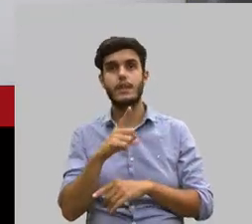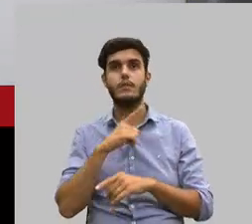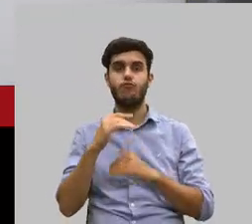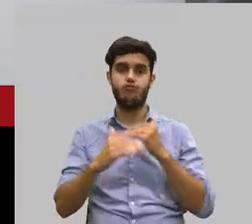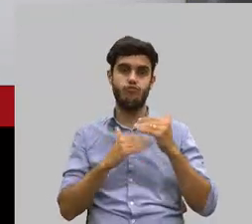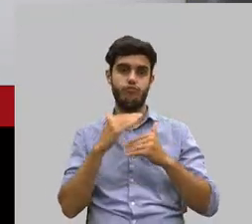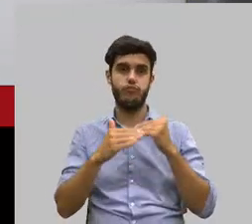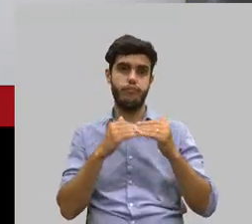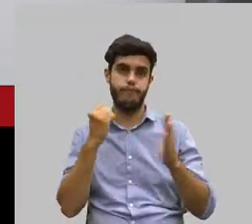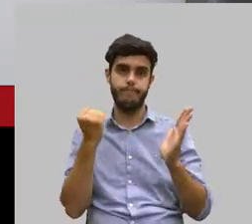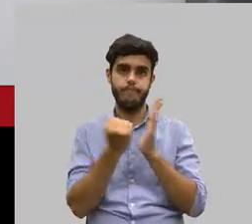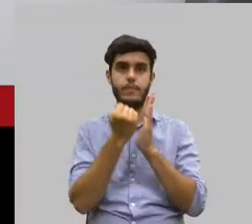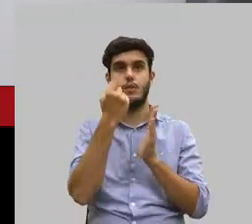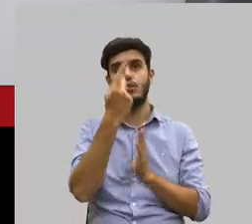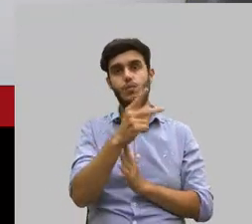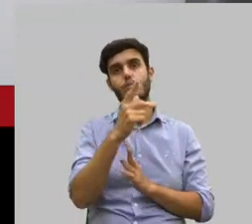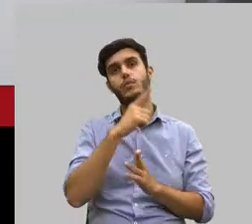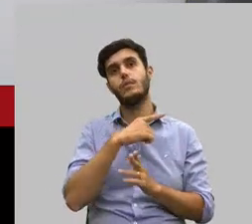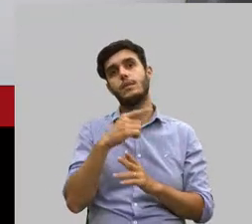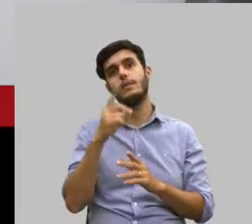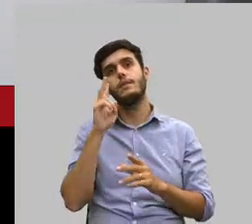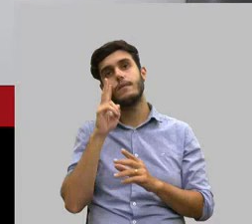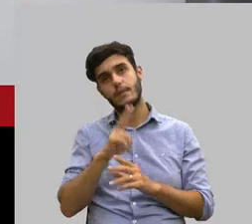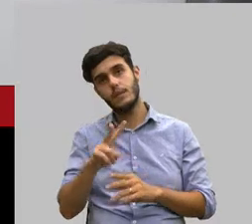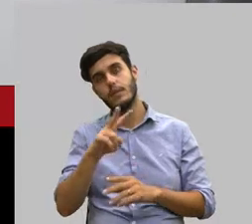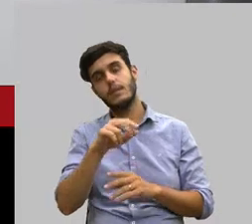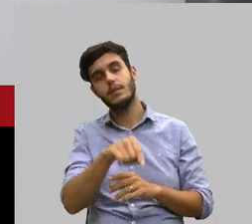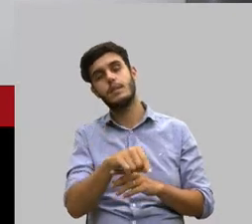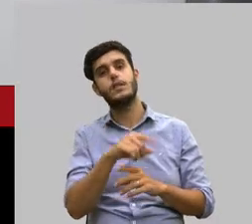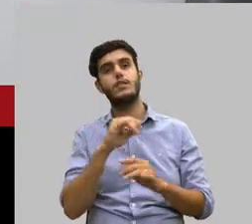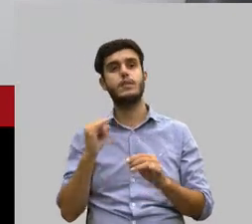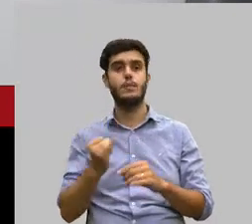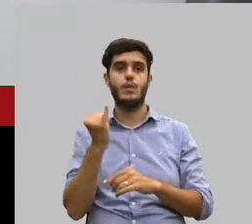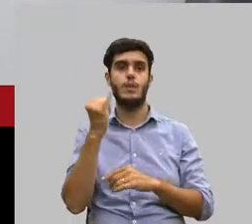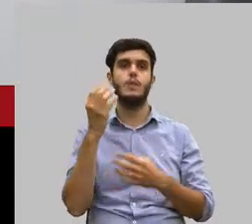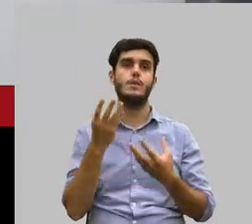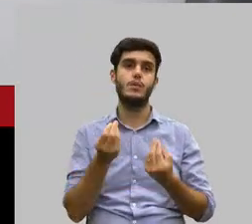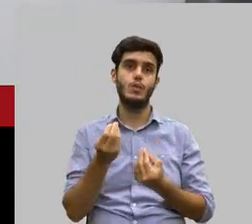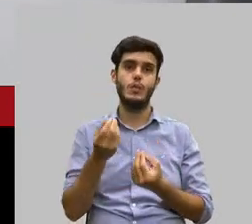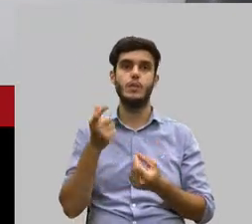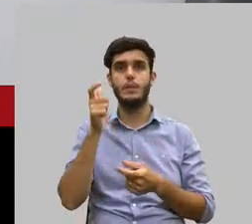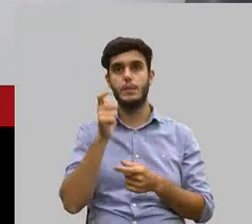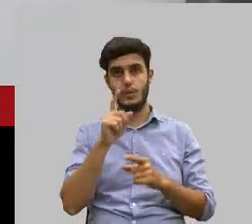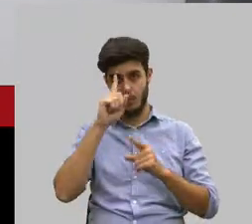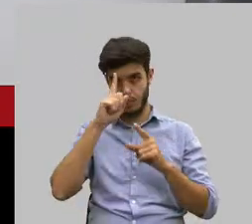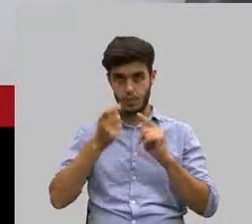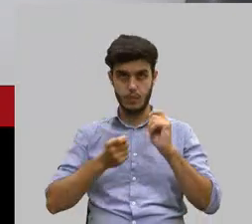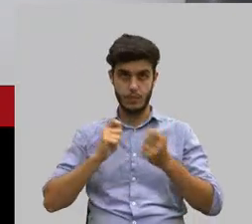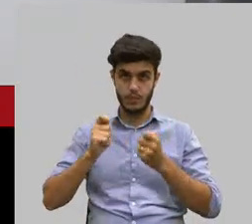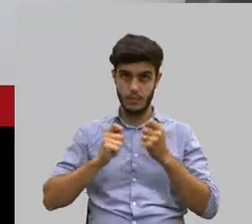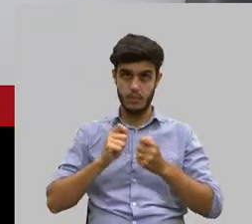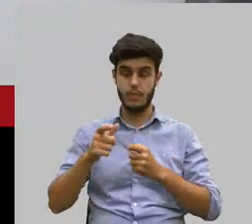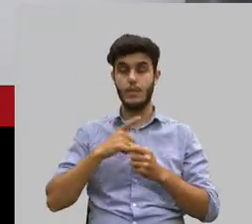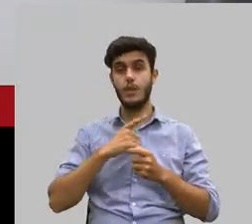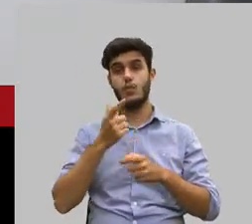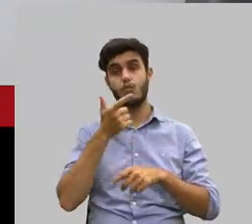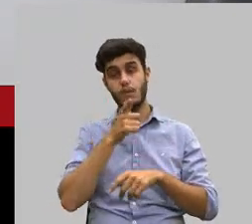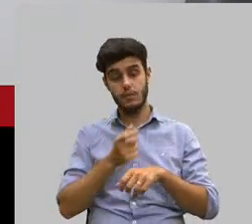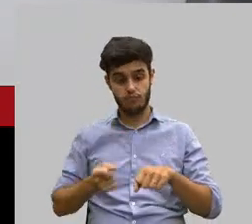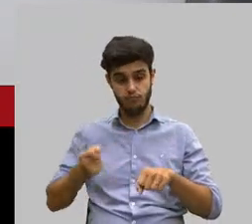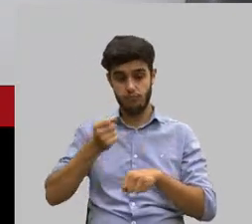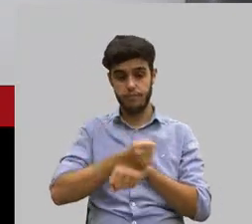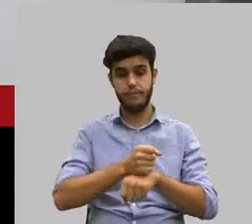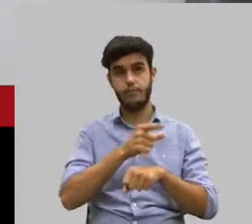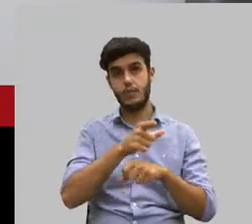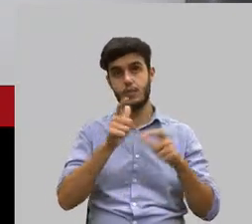marca sendo deixada e eu acho isso muito importante quando um gestor assume um cargo e deixa